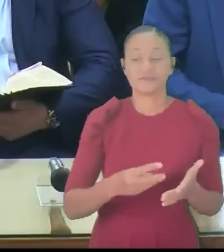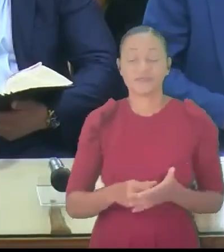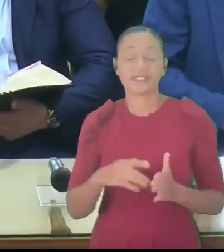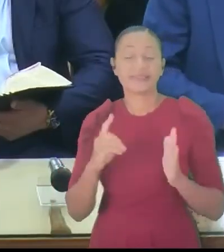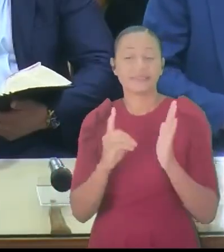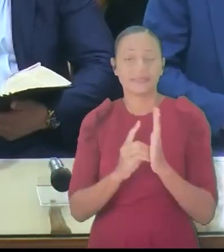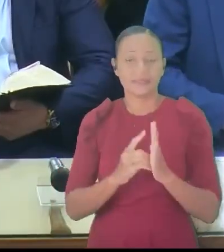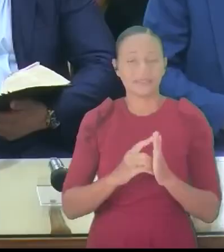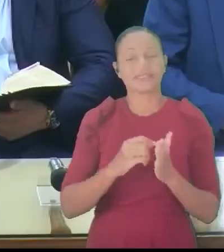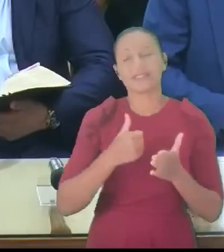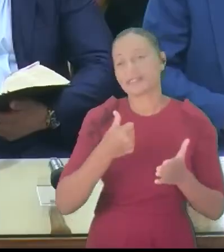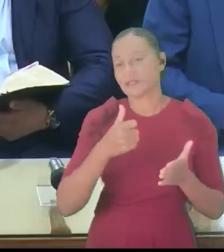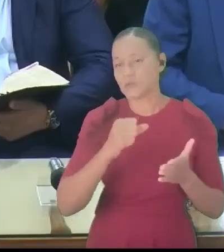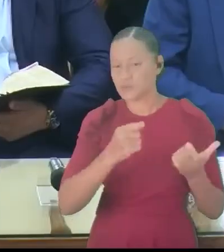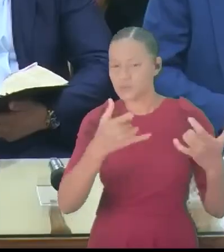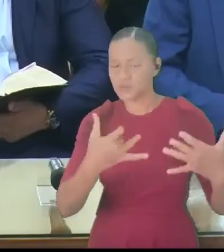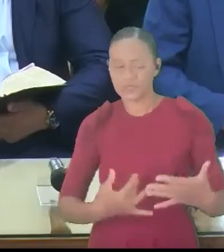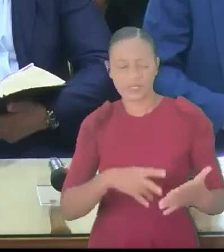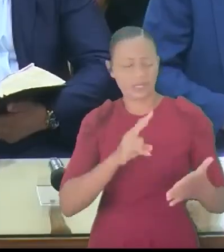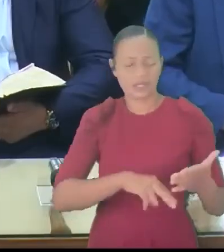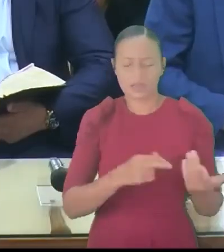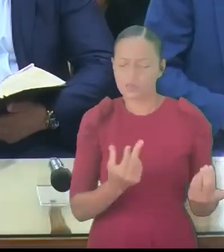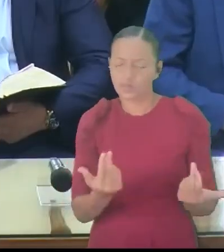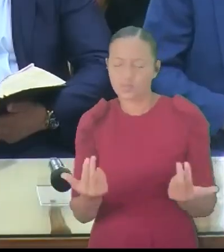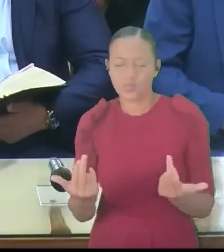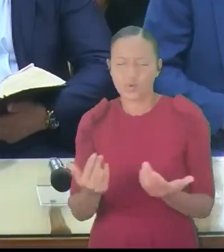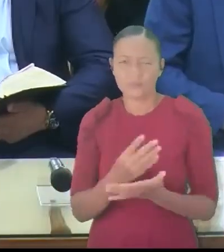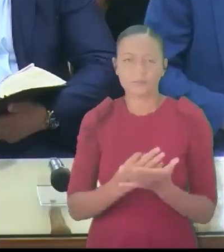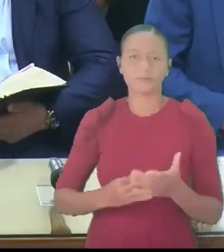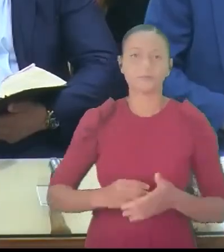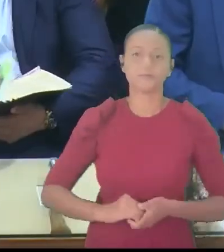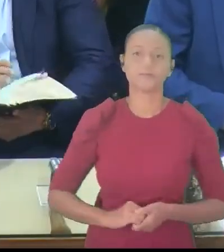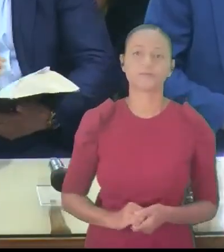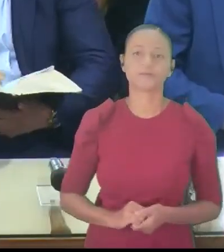18, mas nós não vamos ler, porque é o mesmo texto.